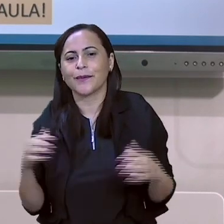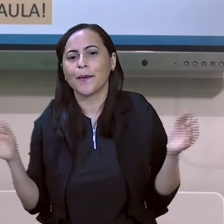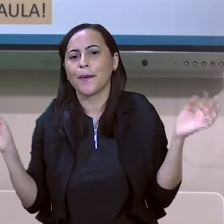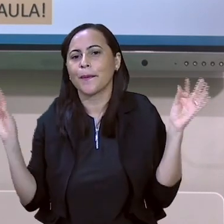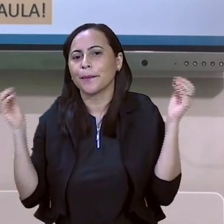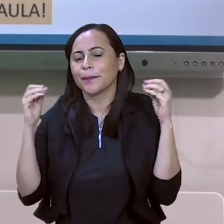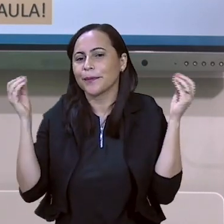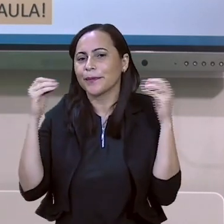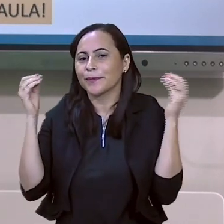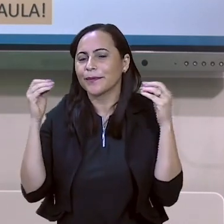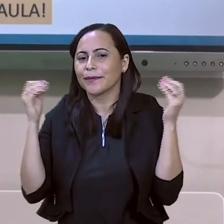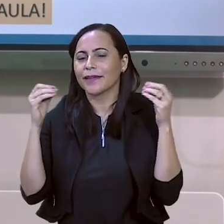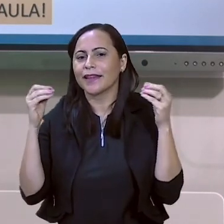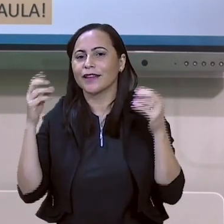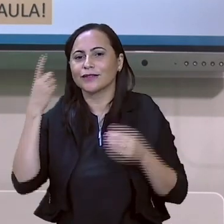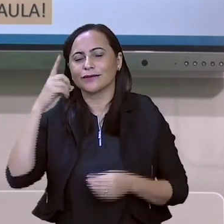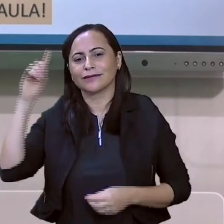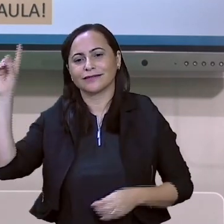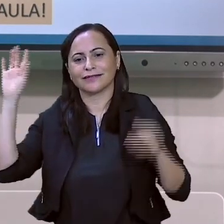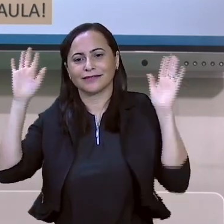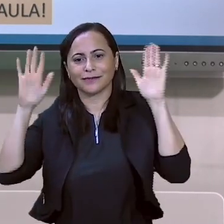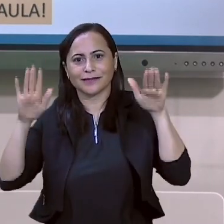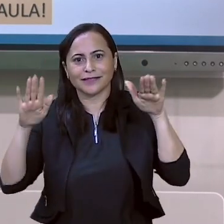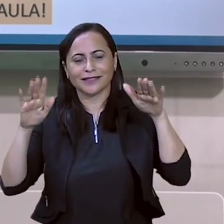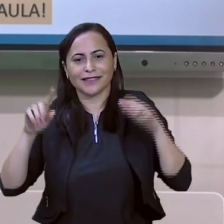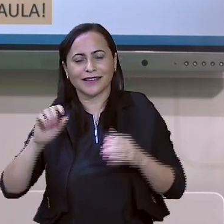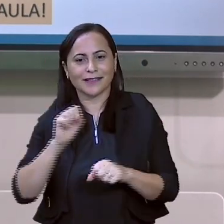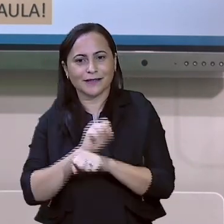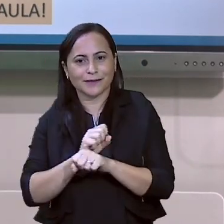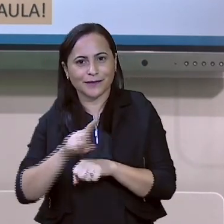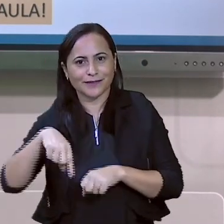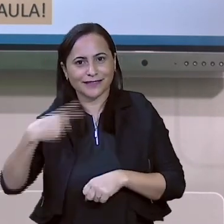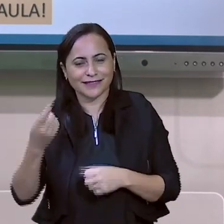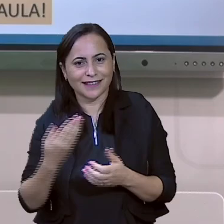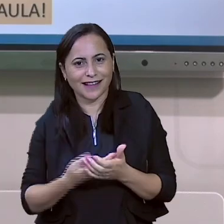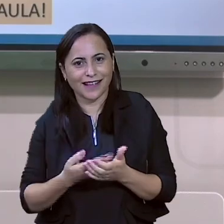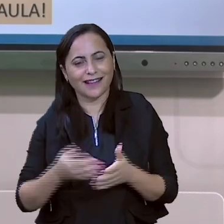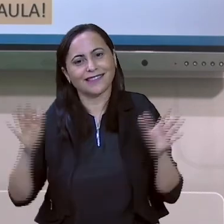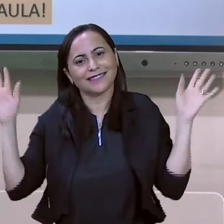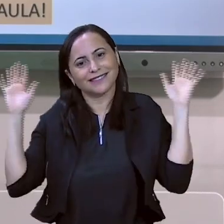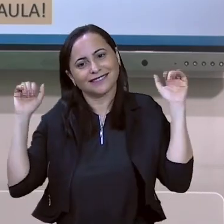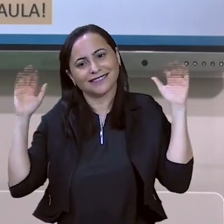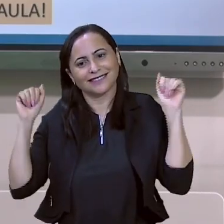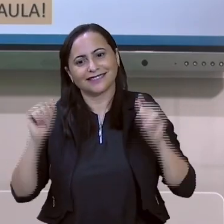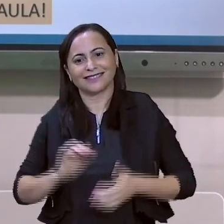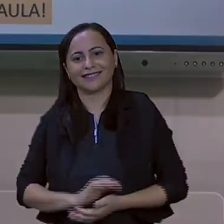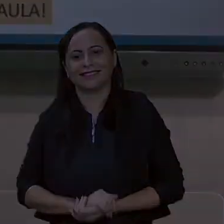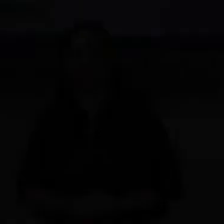coração, fiquem com Deus e aguardo vocês para a próxima aula. Tchauzinho!